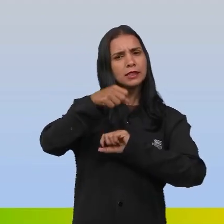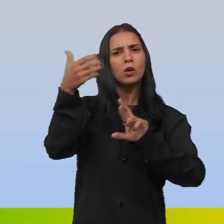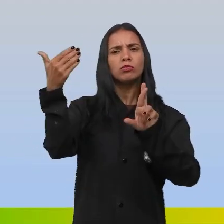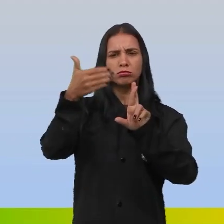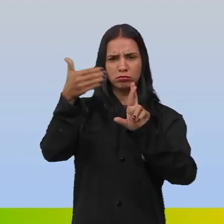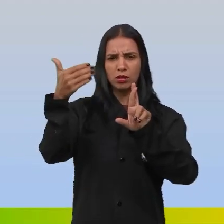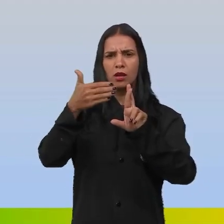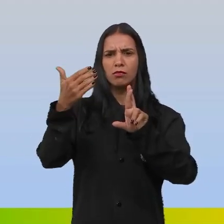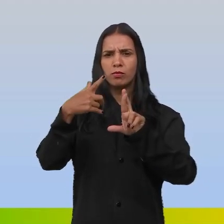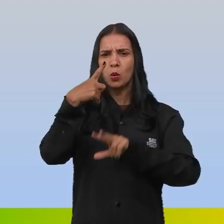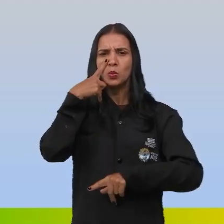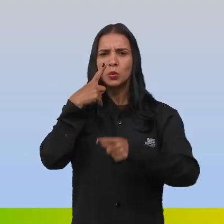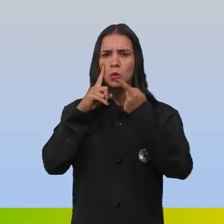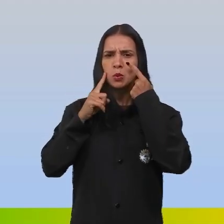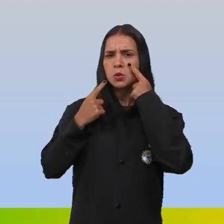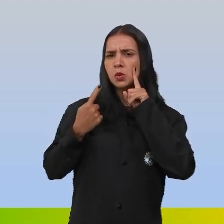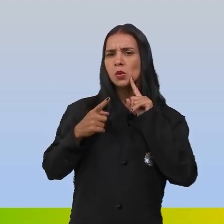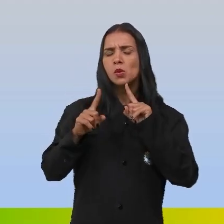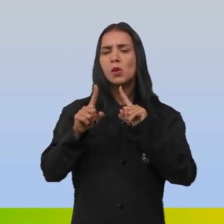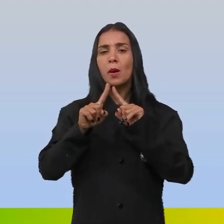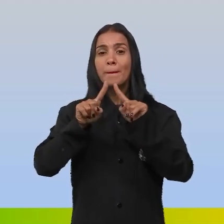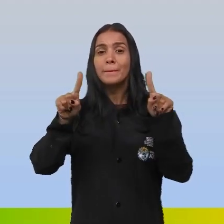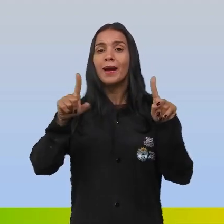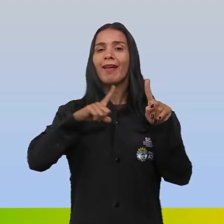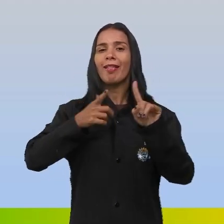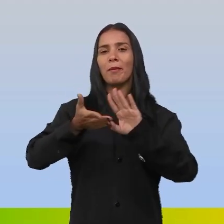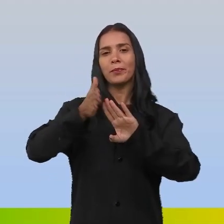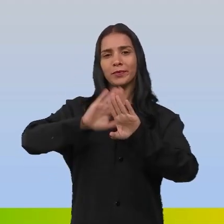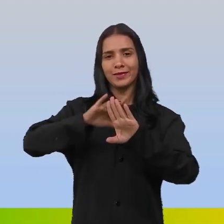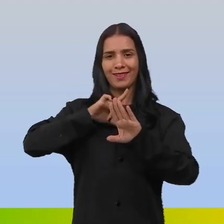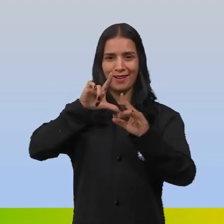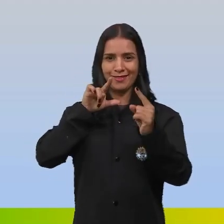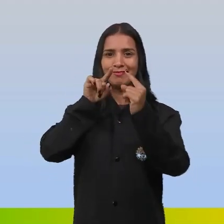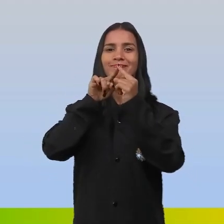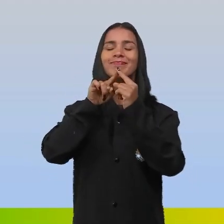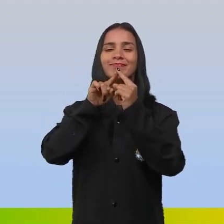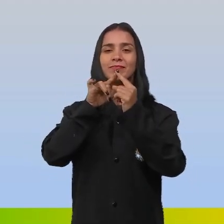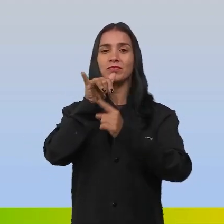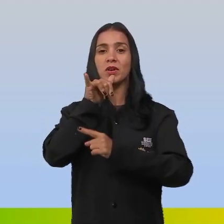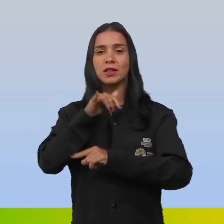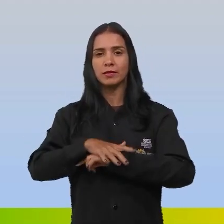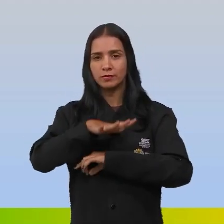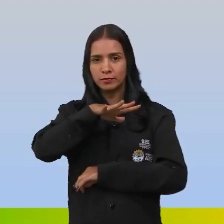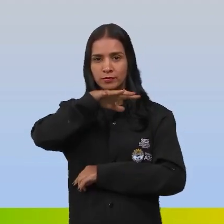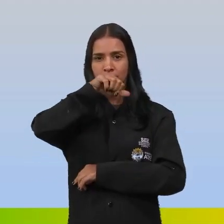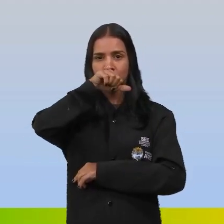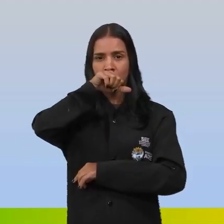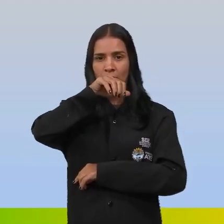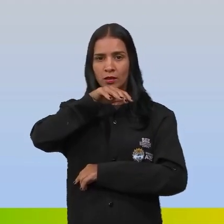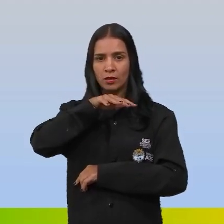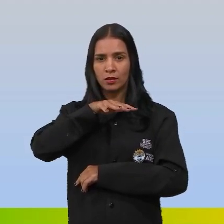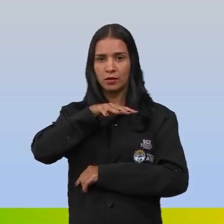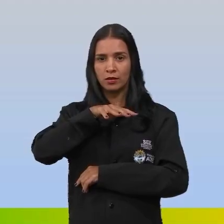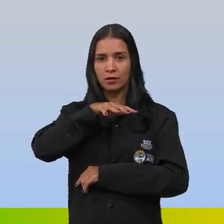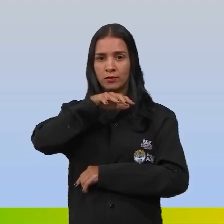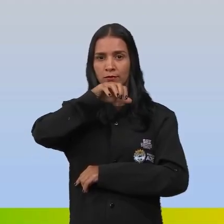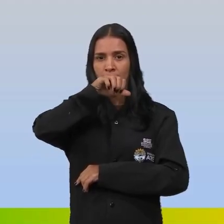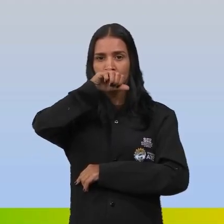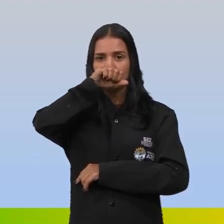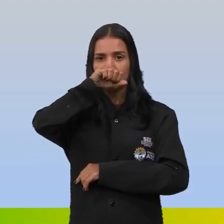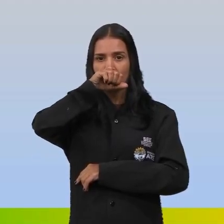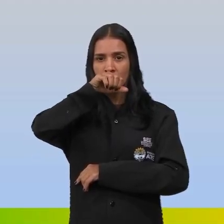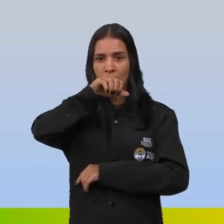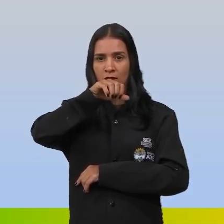signo dramático intencional. Por exemplo, uma respiração controlada ou então um olhar